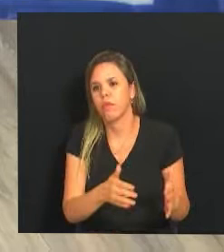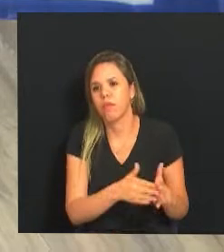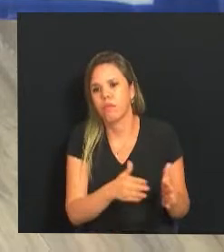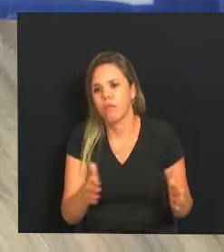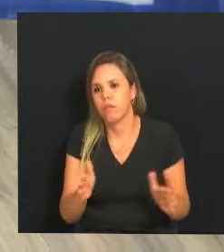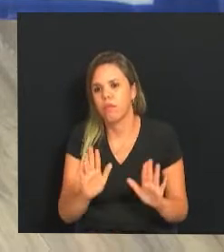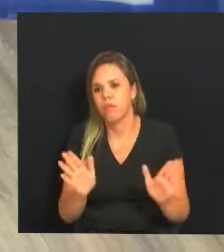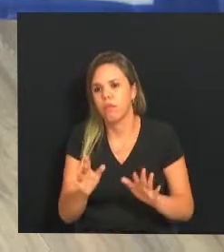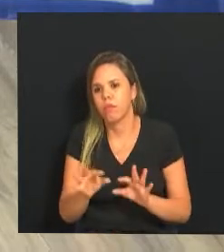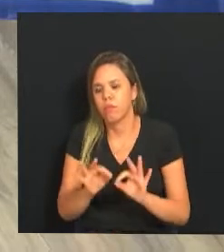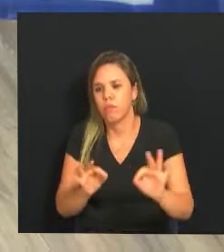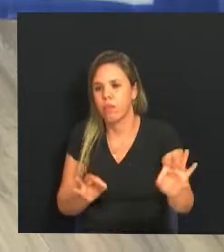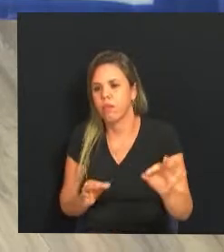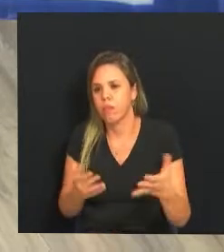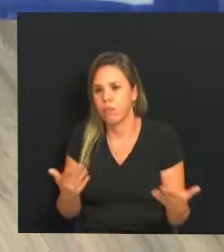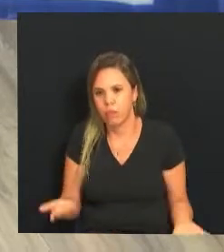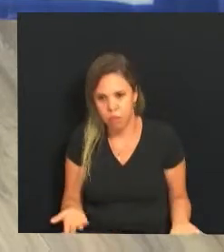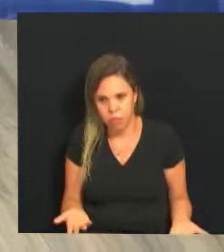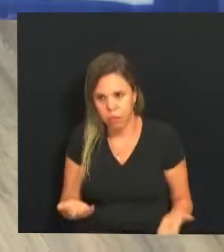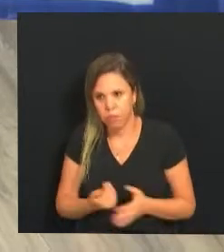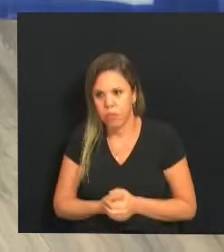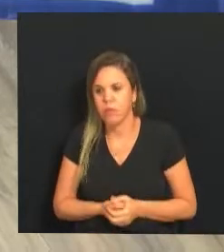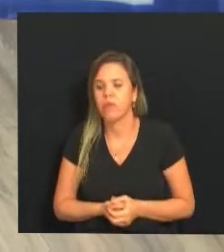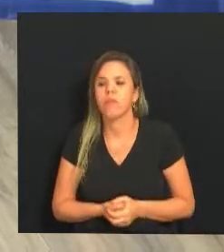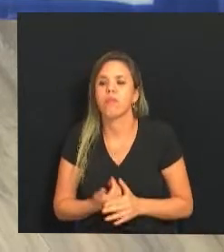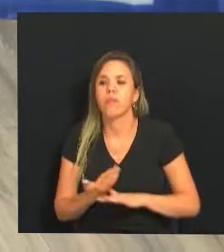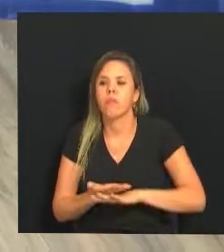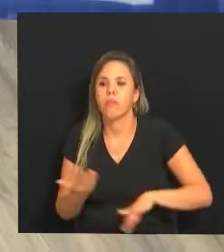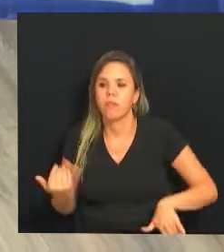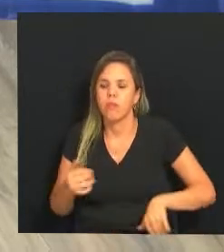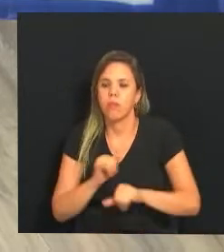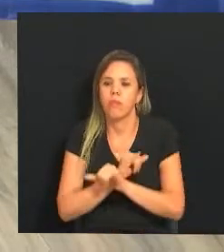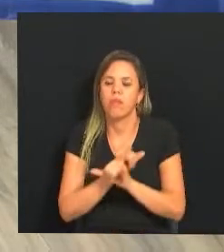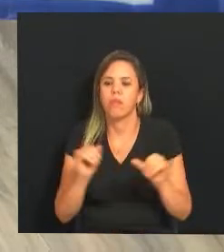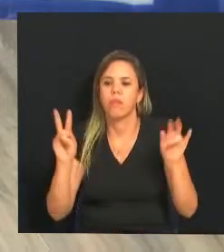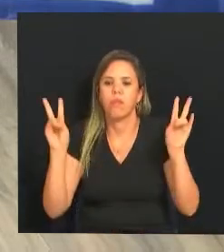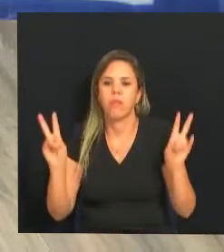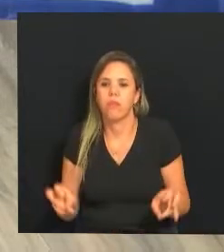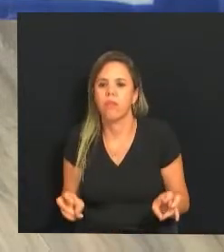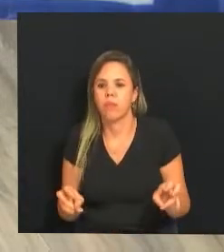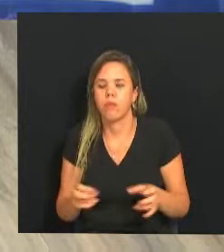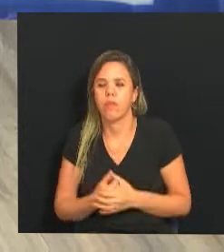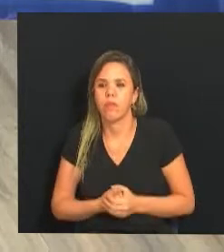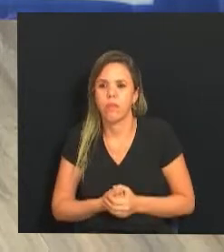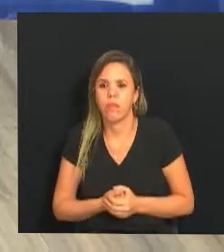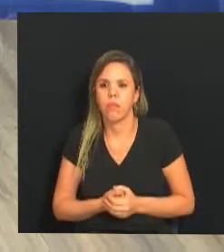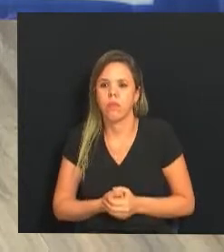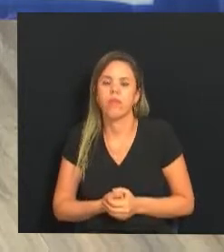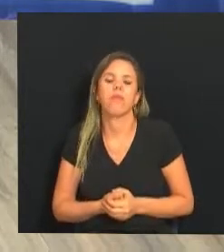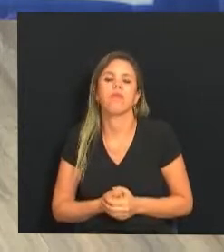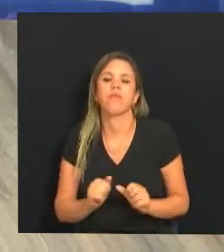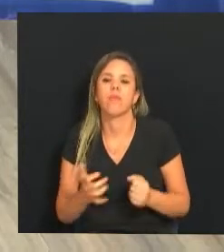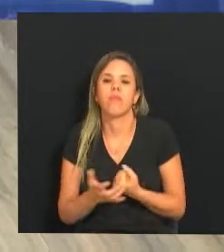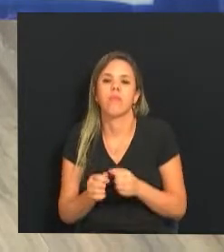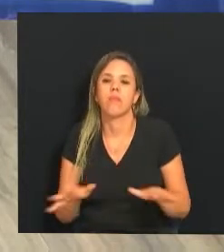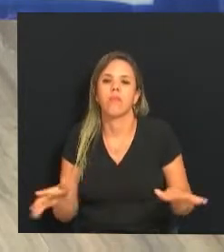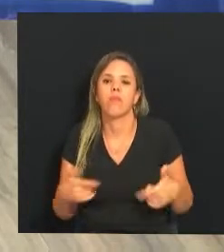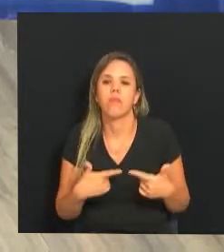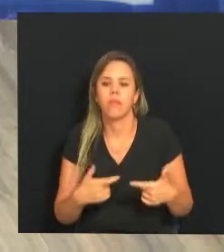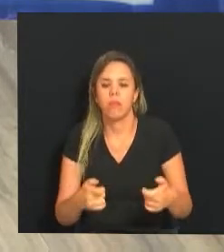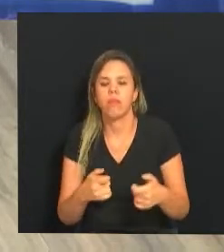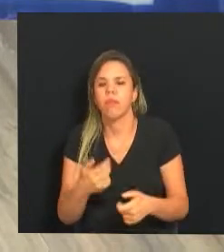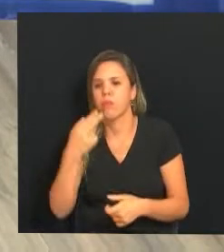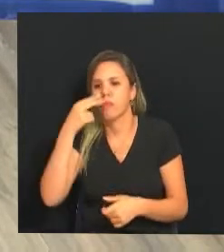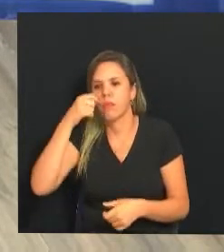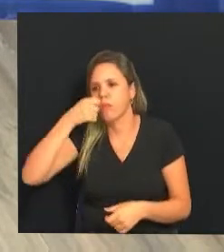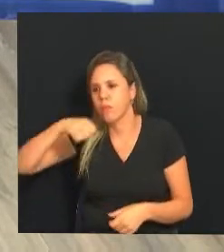pandemia que ainda está longe de acabar, fosse ter que dividir os noticiários, né, Renata, entre a pandemia e uma guerra na